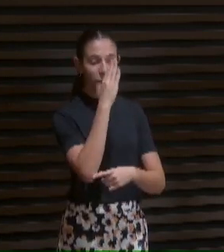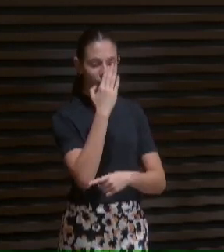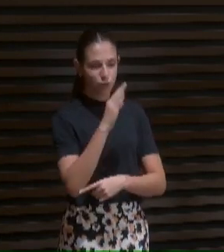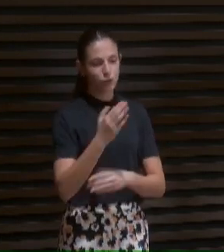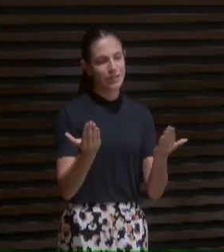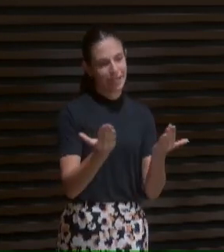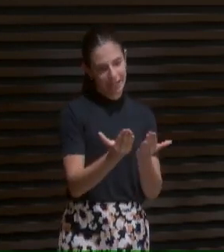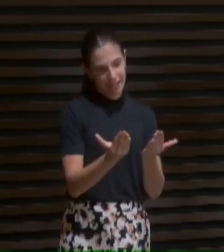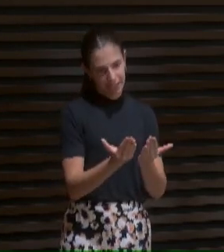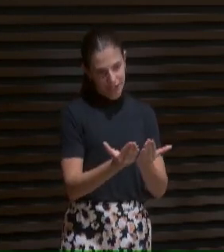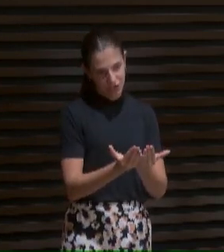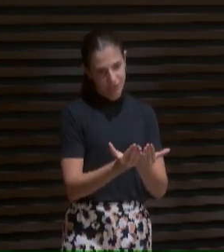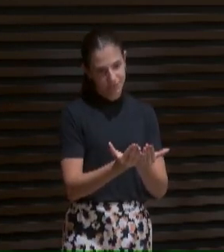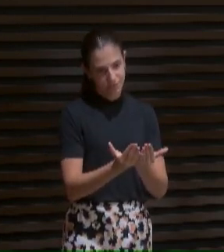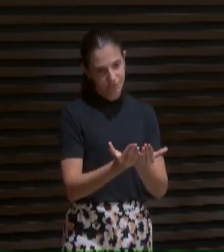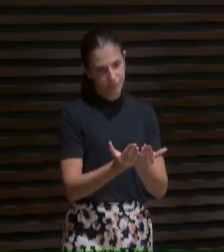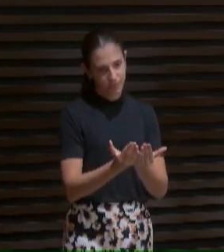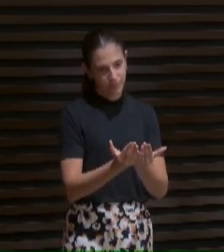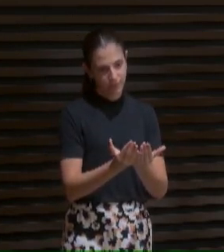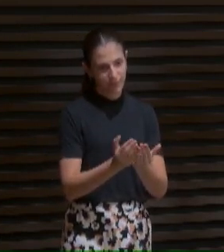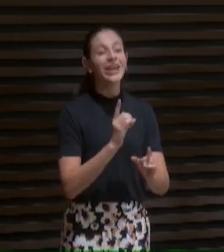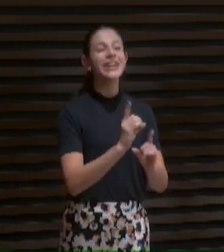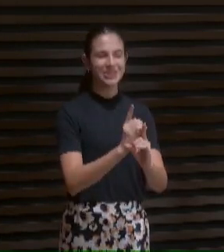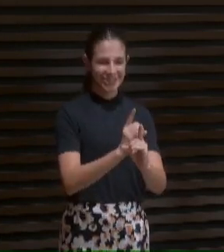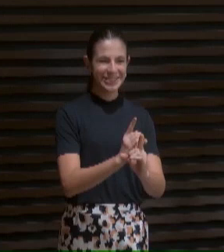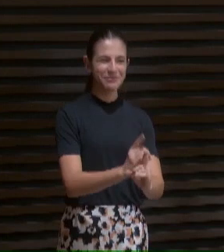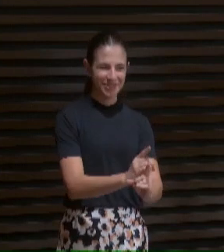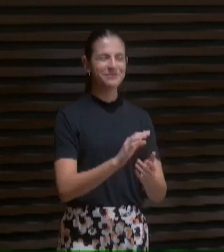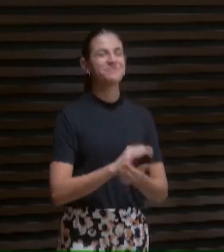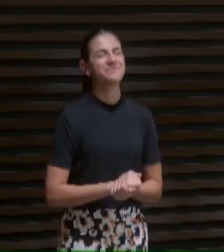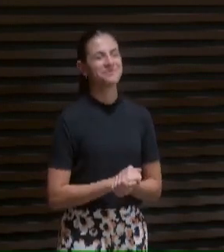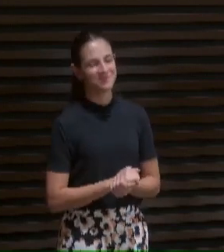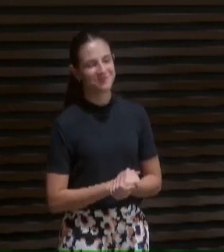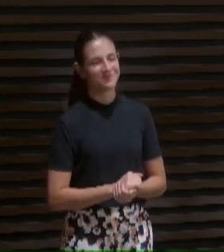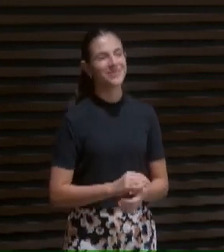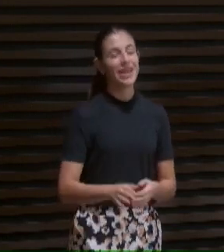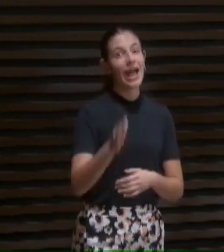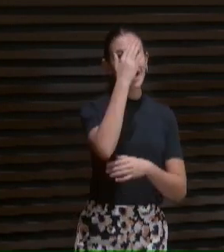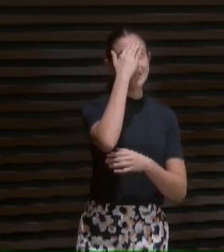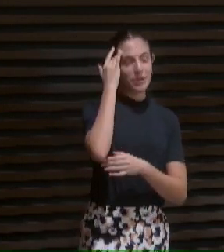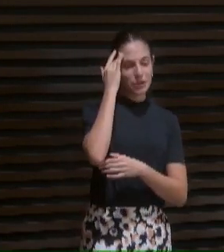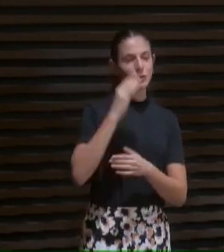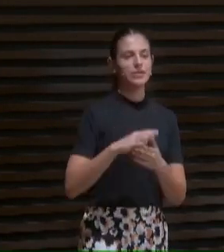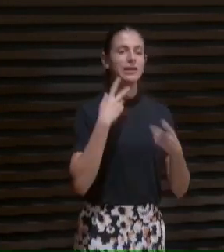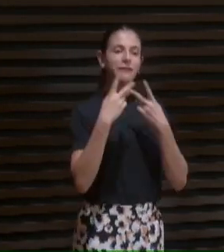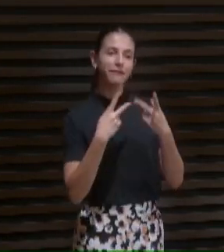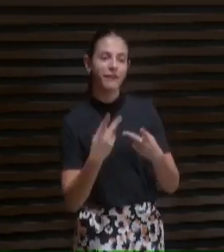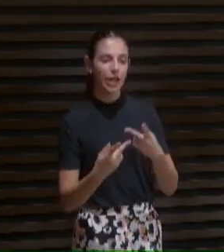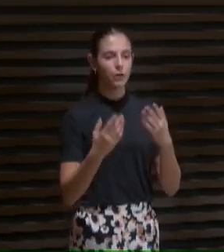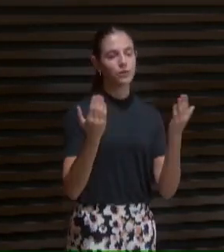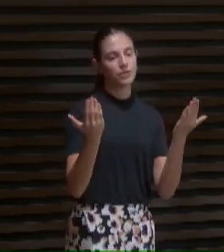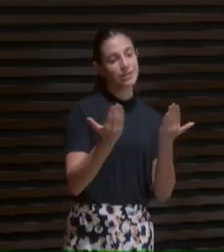Aqueles que se travestem de Cristo, de cristãos e enganarão